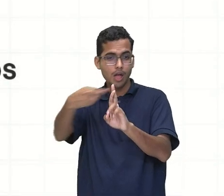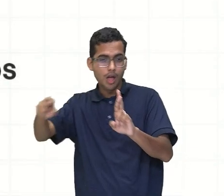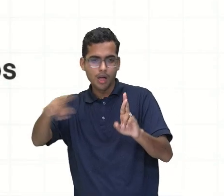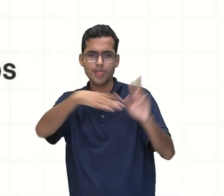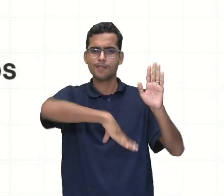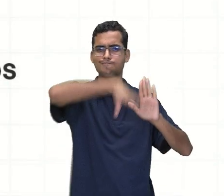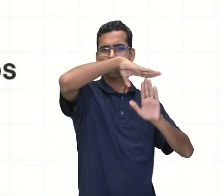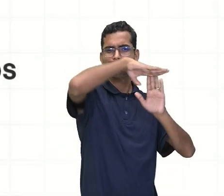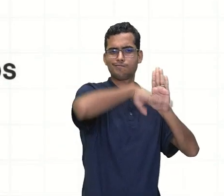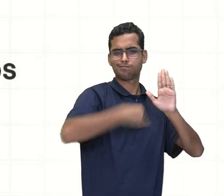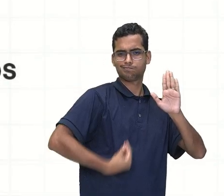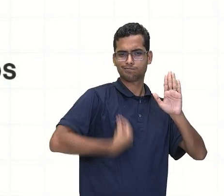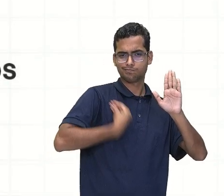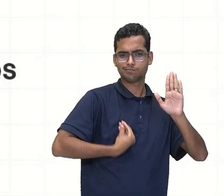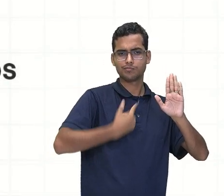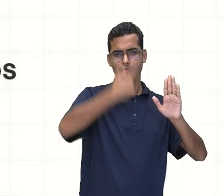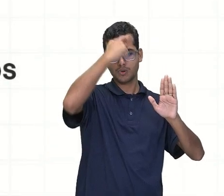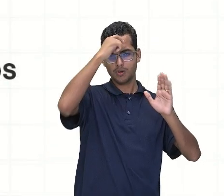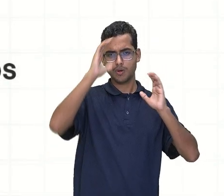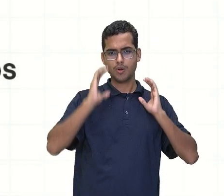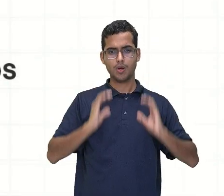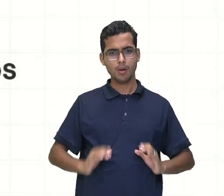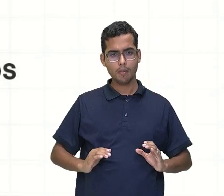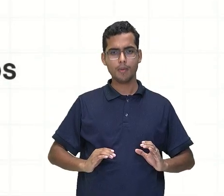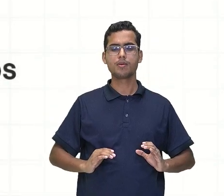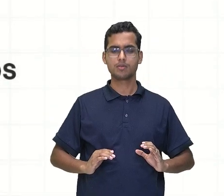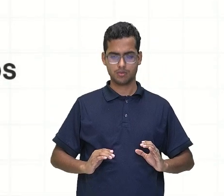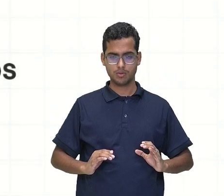de risco. Olha só que interessante, né? Vamos dar alguns